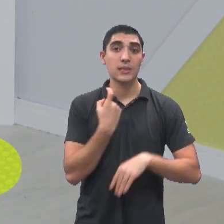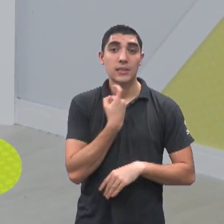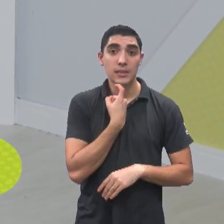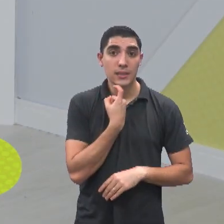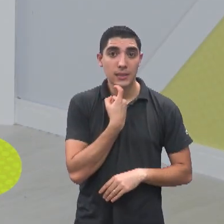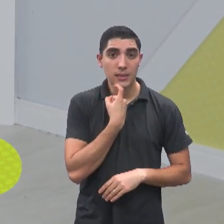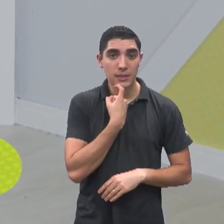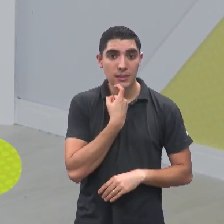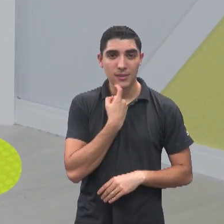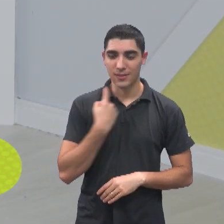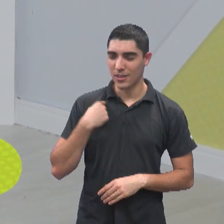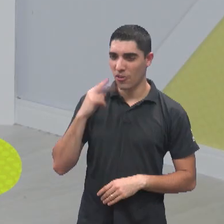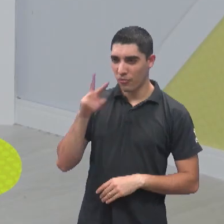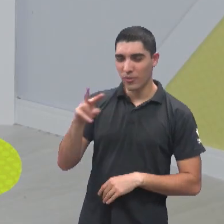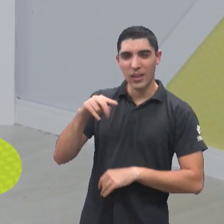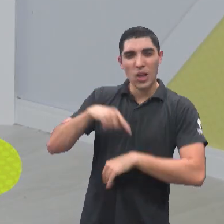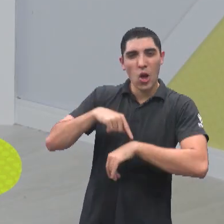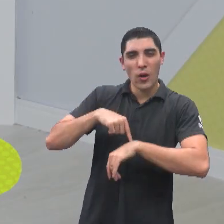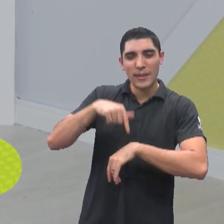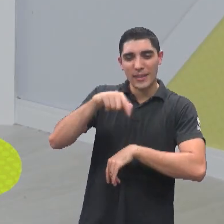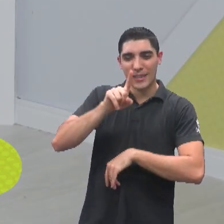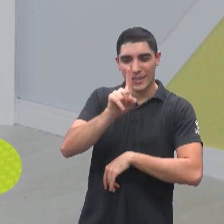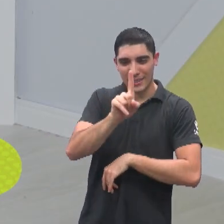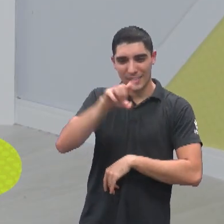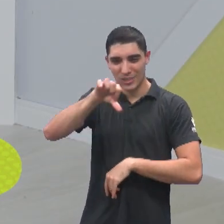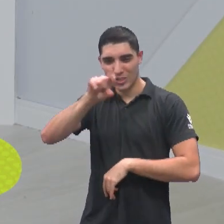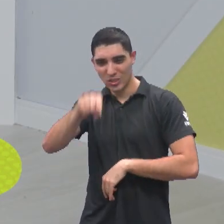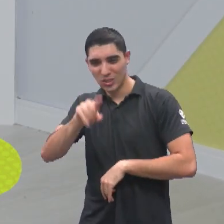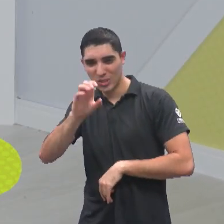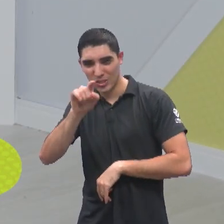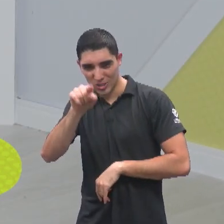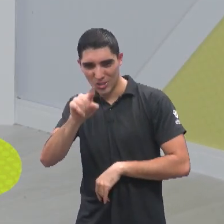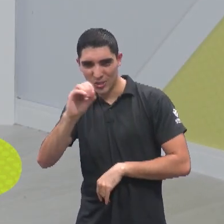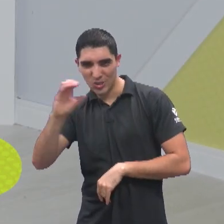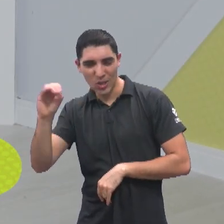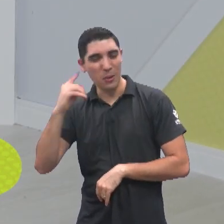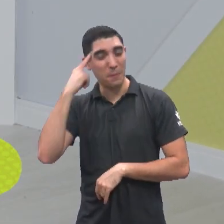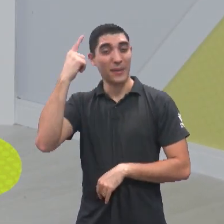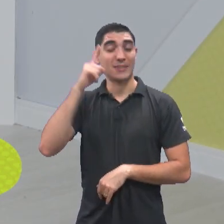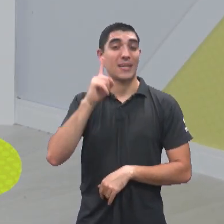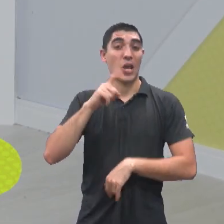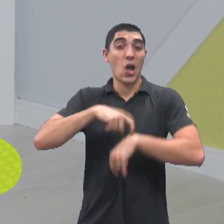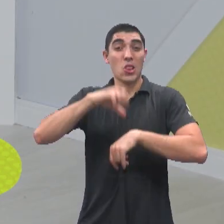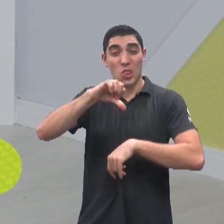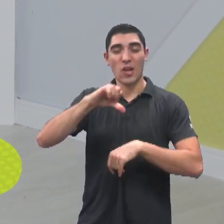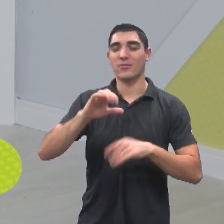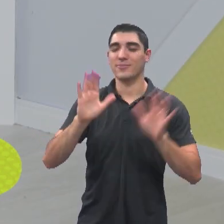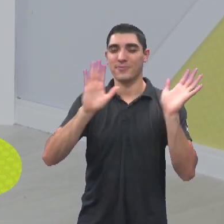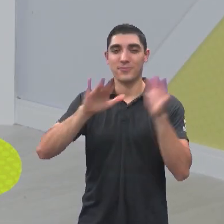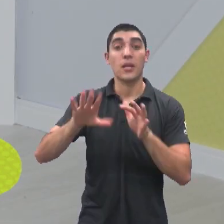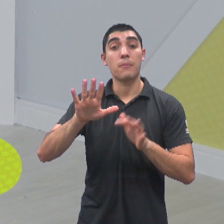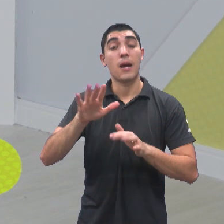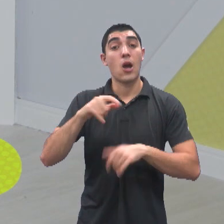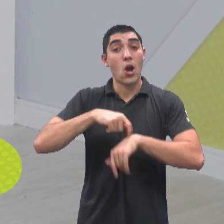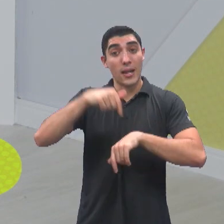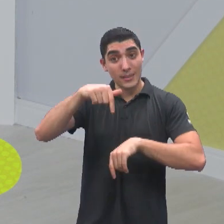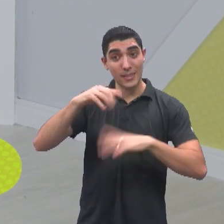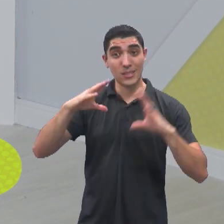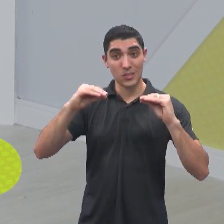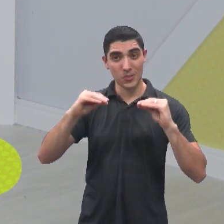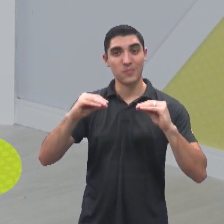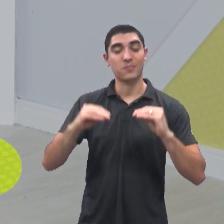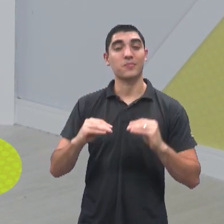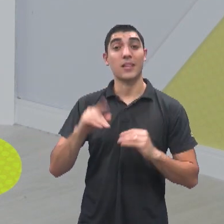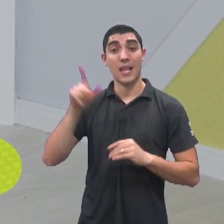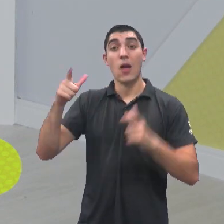vi 19, falei 9. 19 horas, 7 da noite, no ginásio Tênis Clube. Enquanto tem Tênis Clube ainda. A gente sempre reforça. O Bruno não gosta que eu fale.